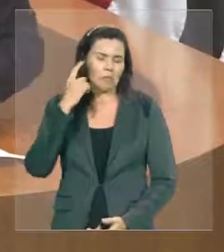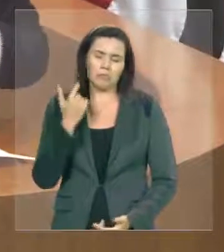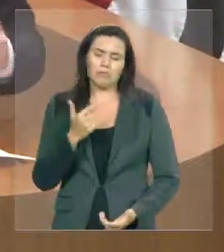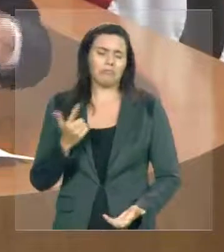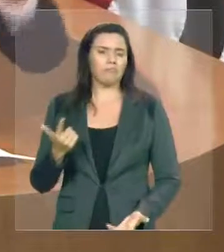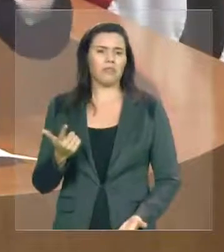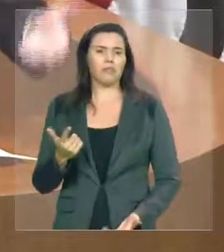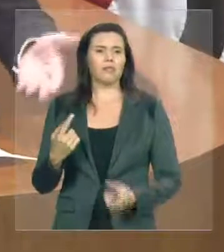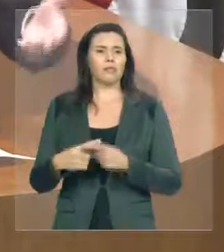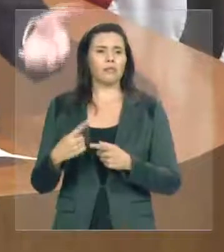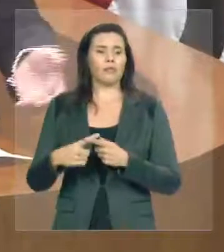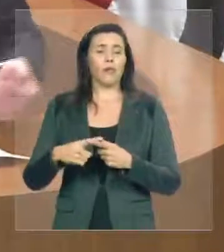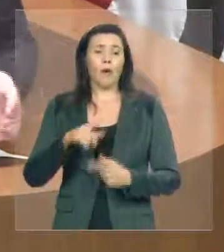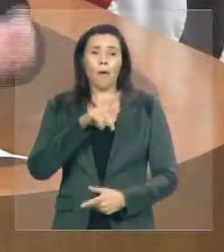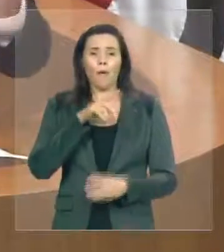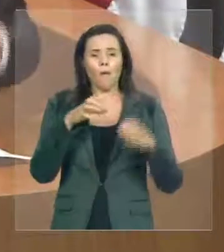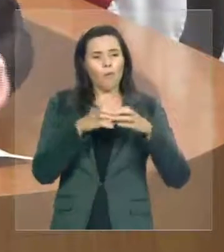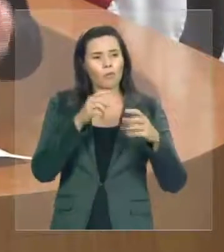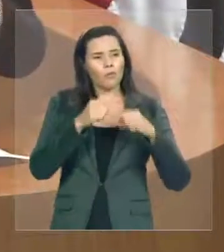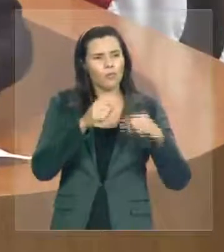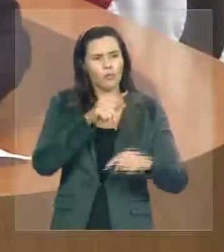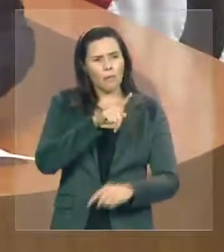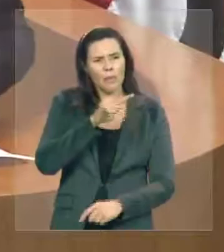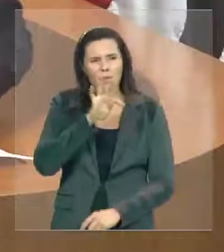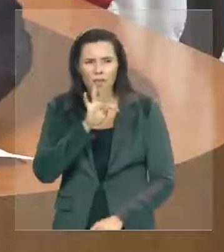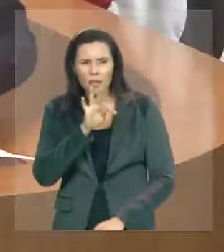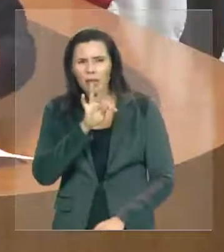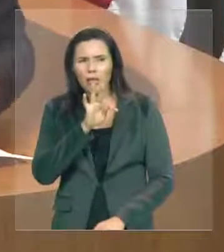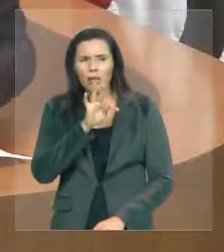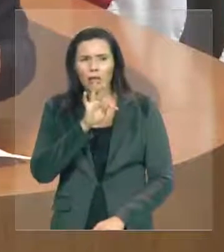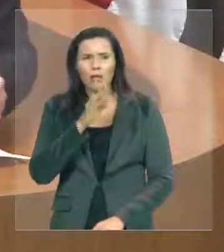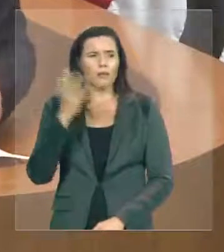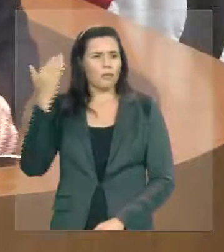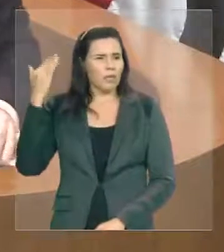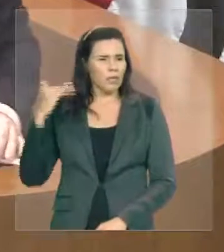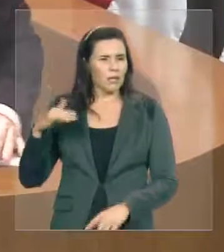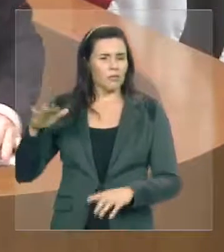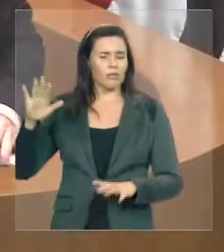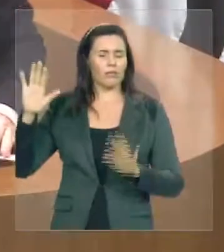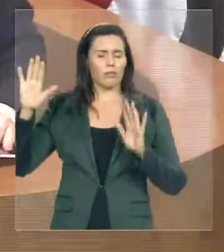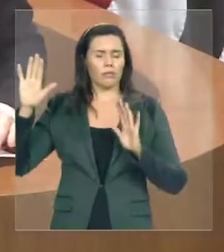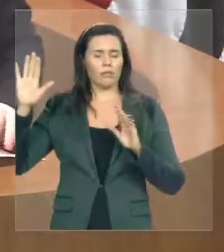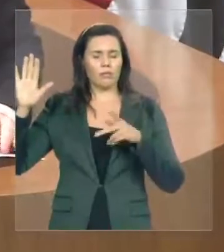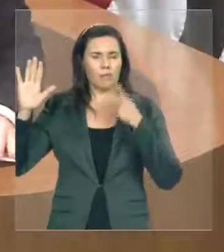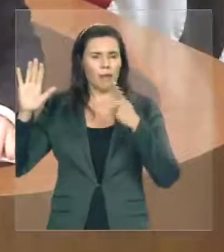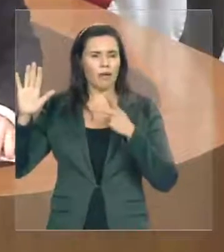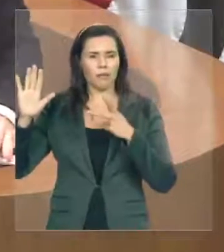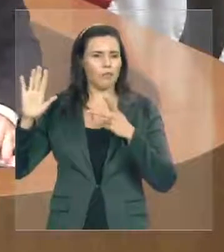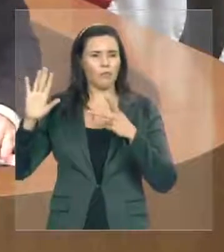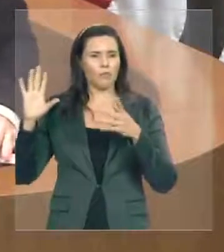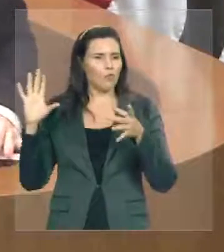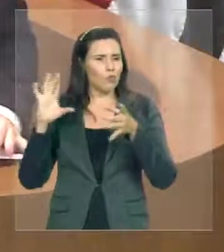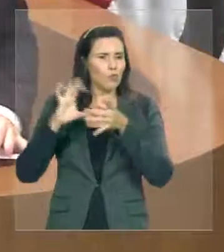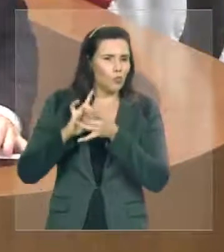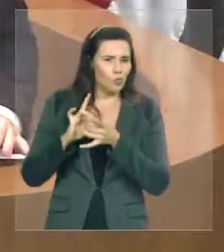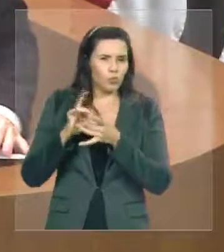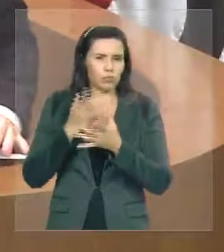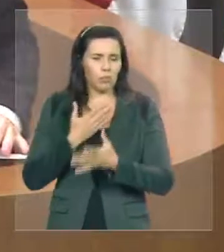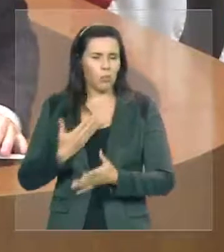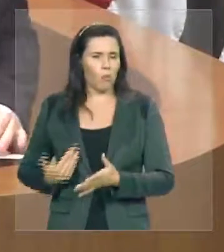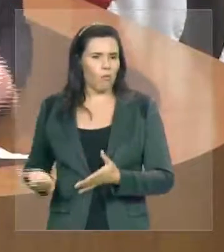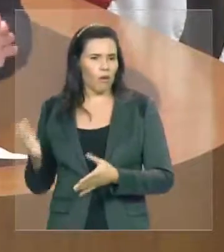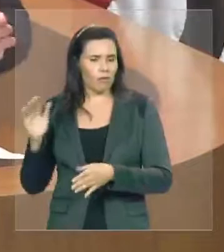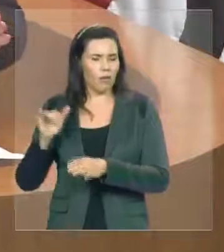o partido decidiu estar e, por intervenção nacional, foi obrigado a não estar. O deputado Adriano conhece bem essa